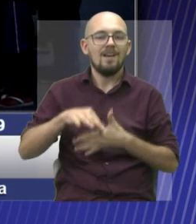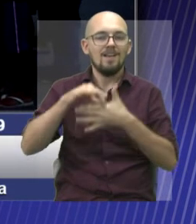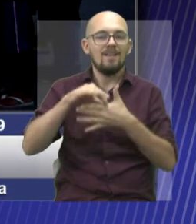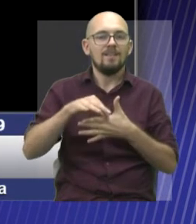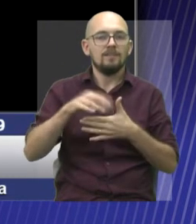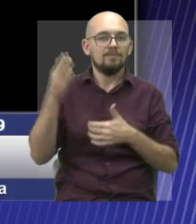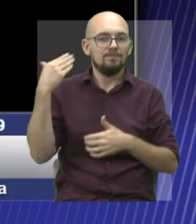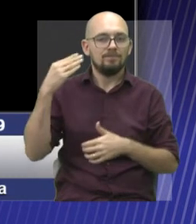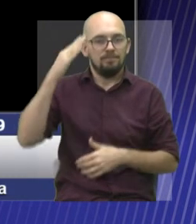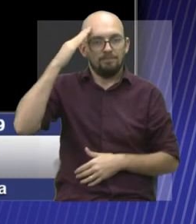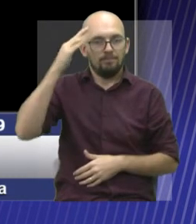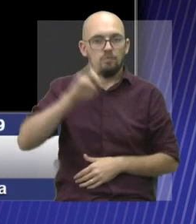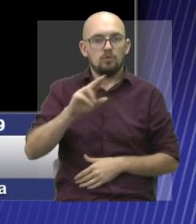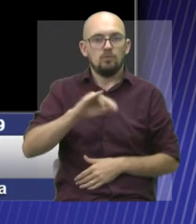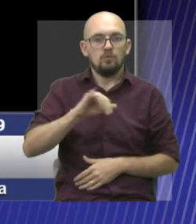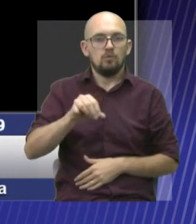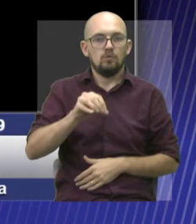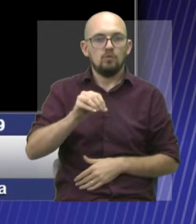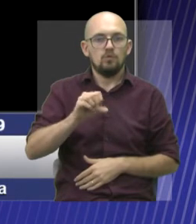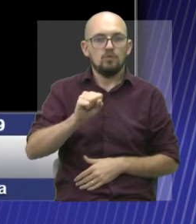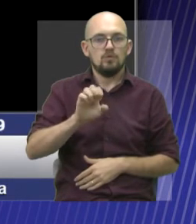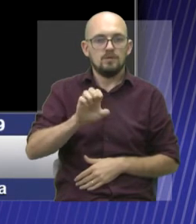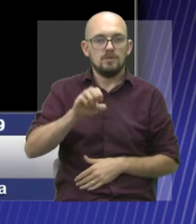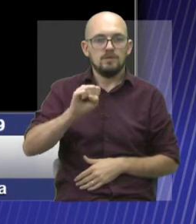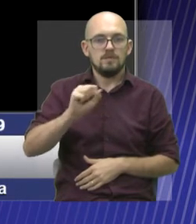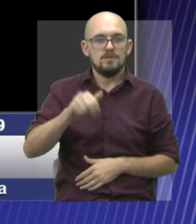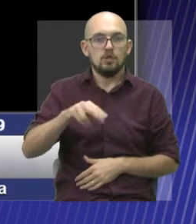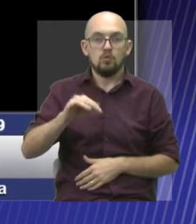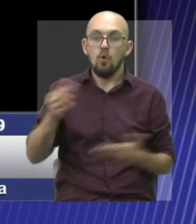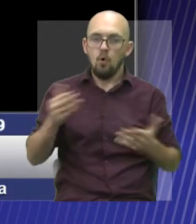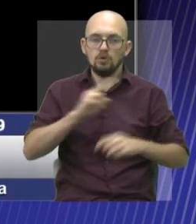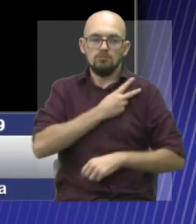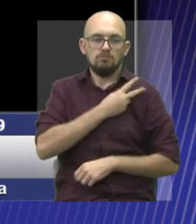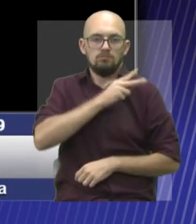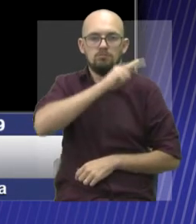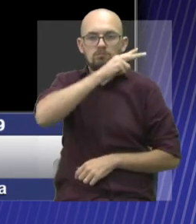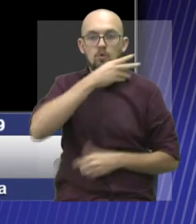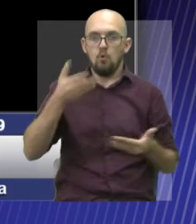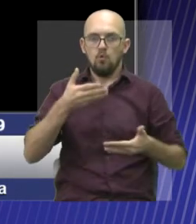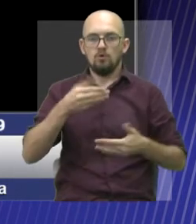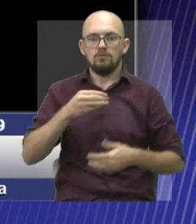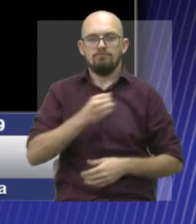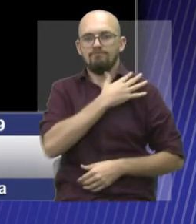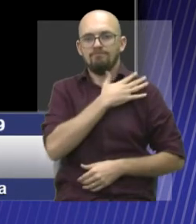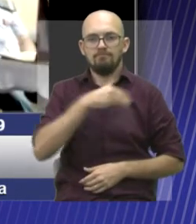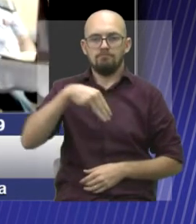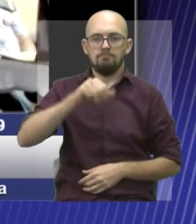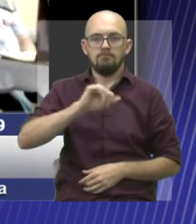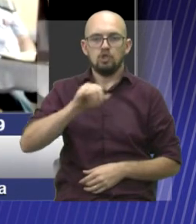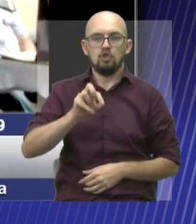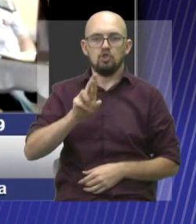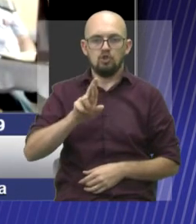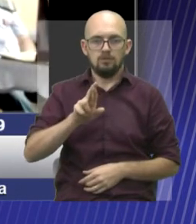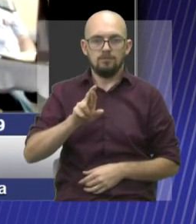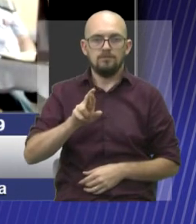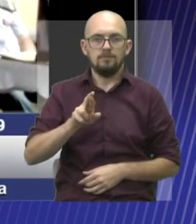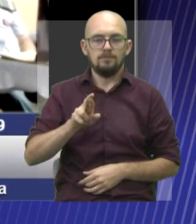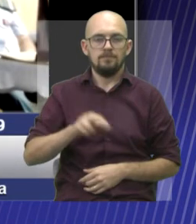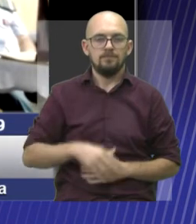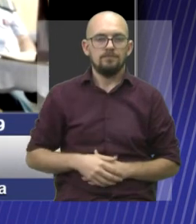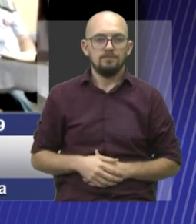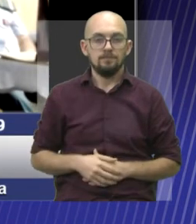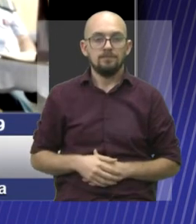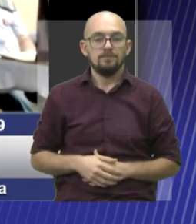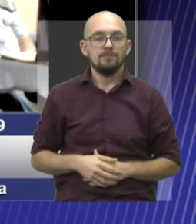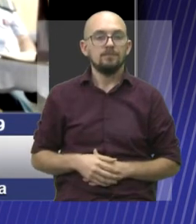PM José Aparecido dos Santos, hoje Major PM Santos, o subcomandante do 27º Batalhão, que